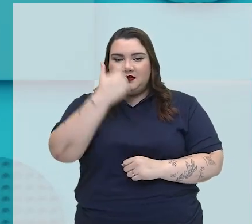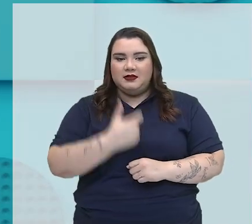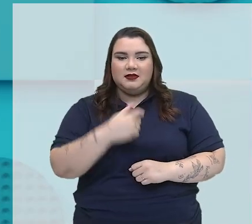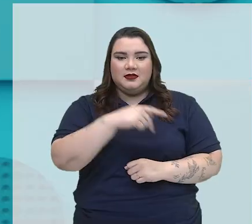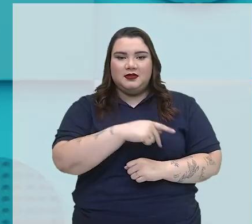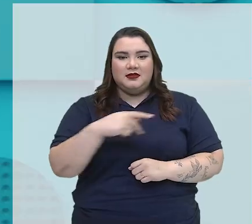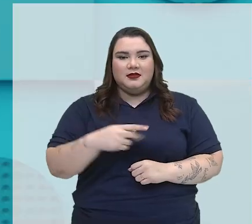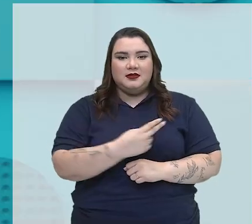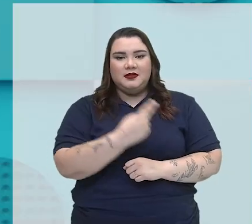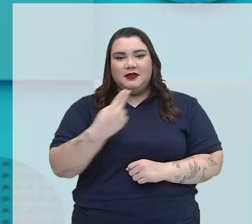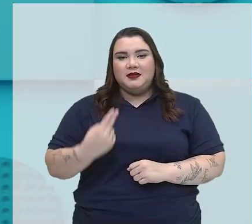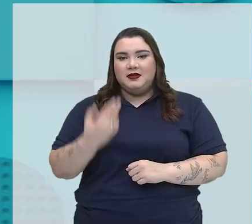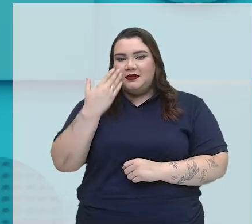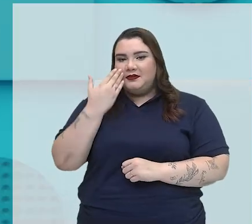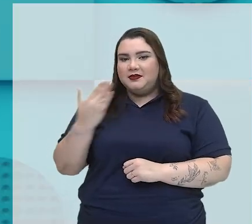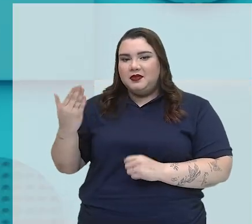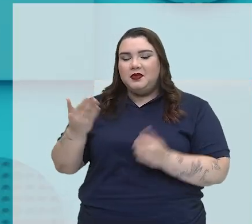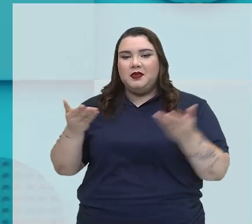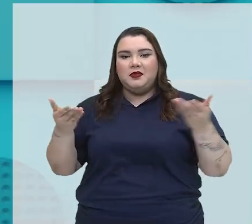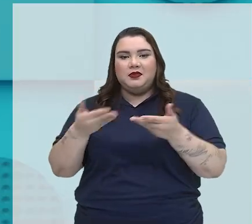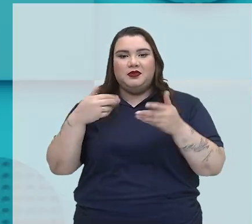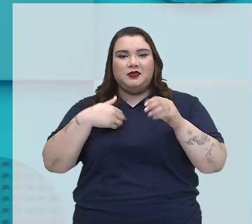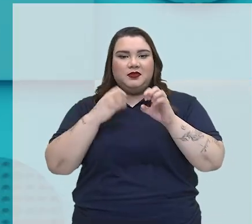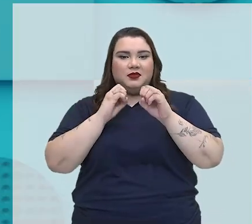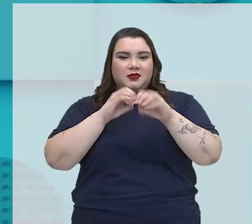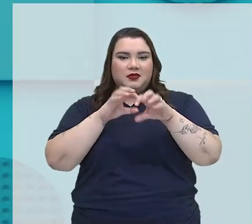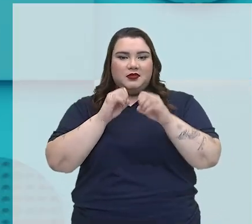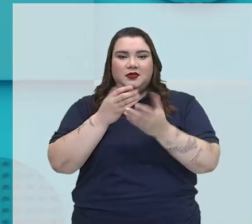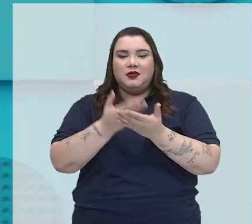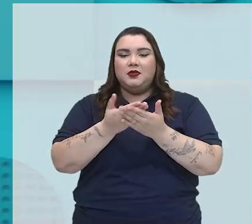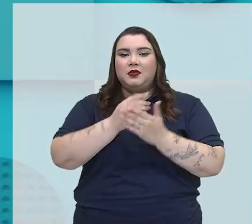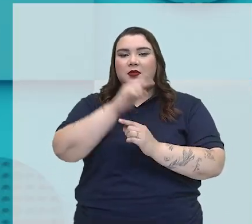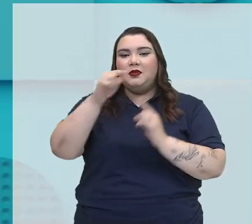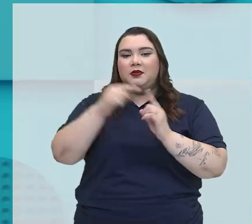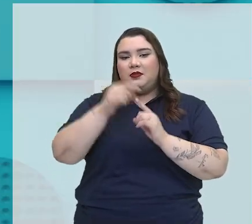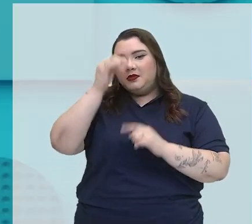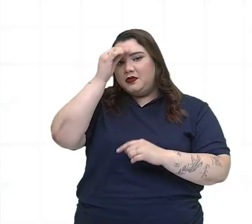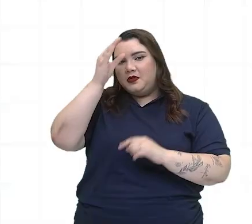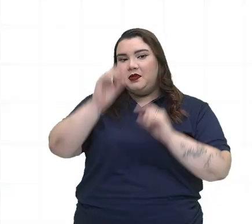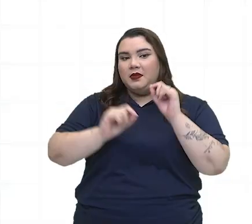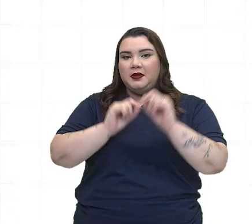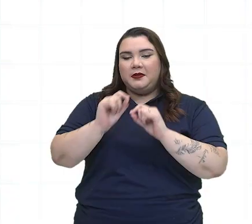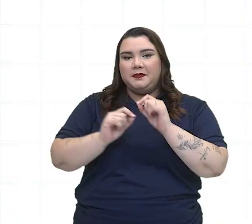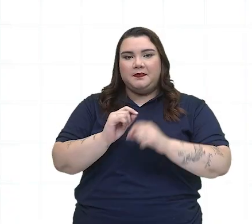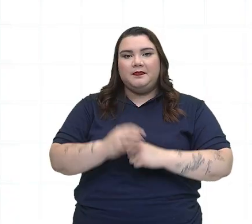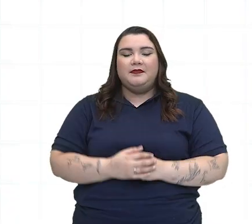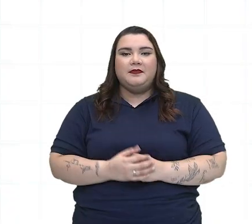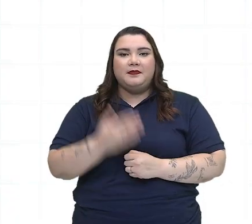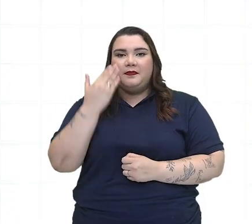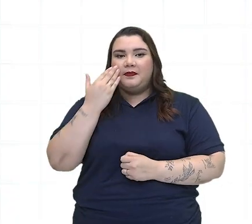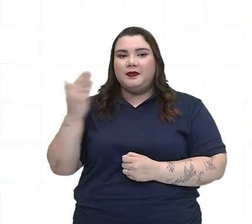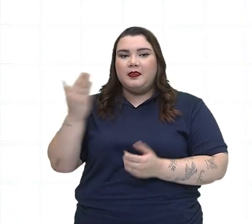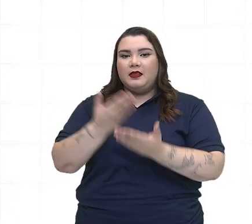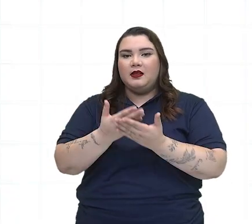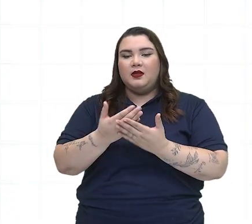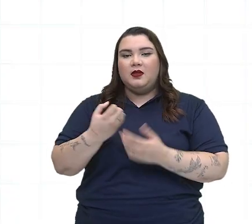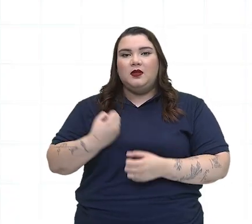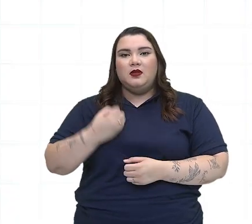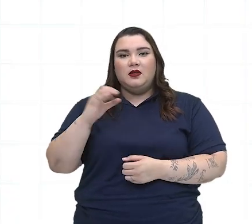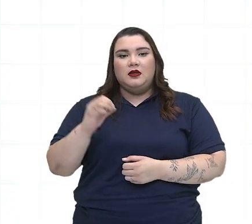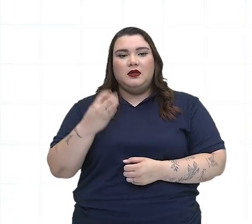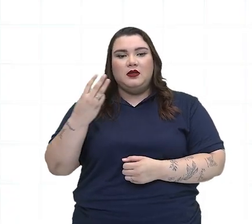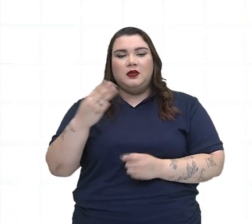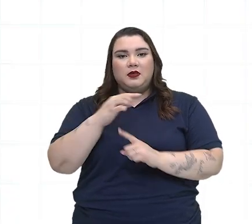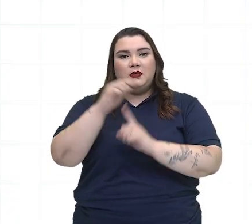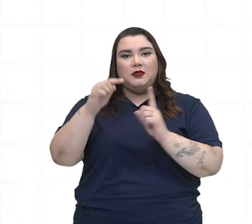professora Arlene Azulay e vou acompanhá-lo nesta aula que tem como objeto de conhecimento. Aula 3,